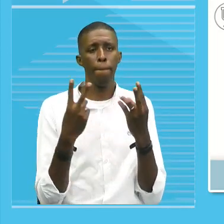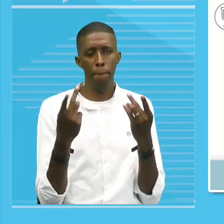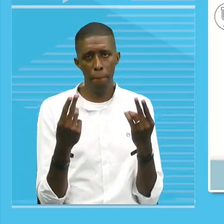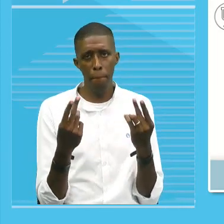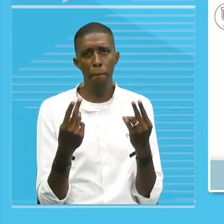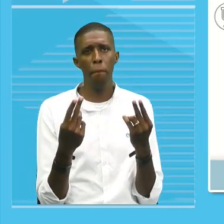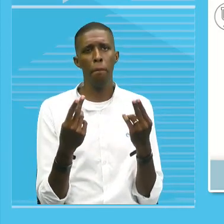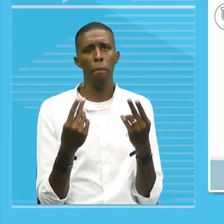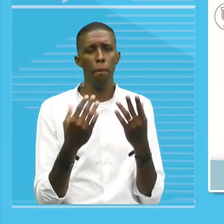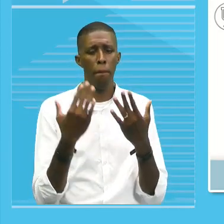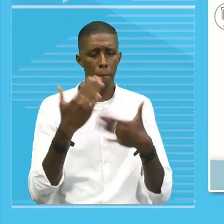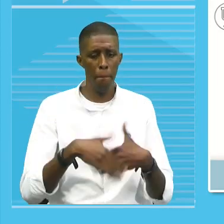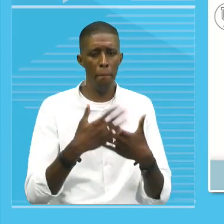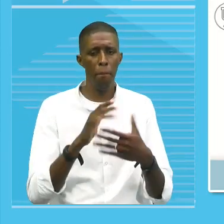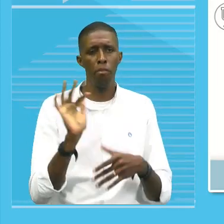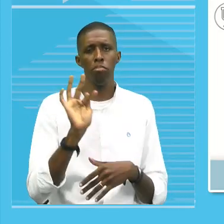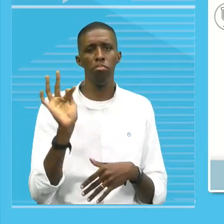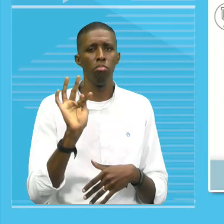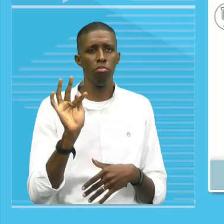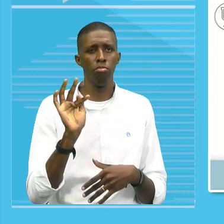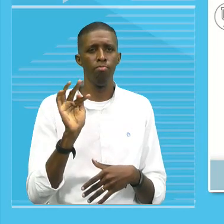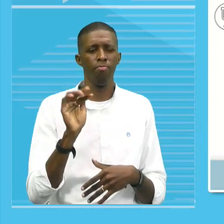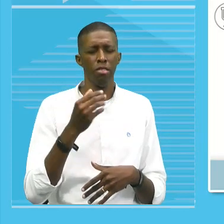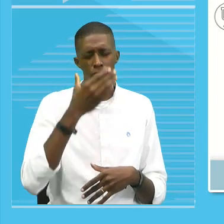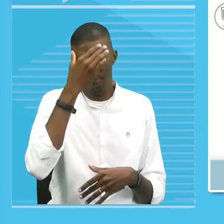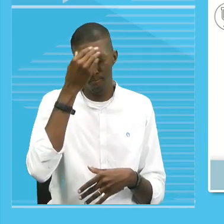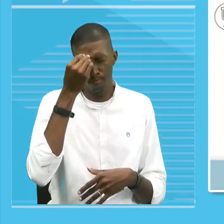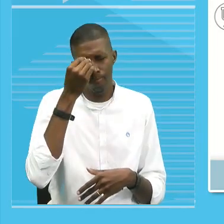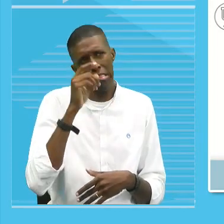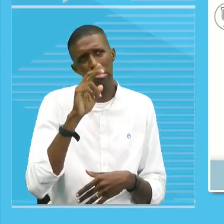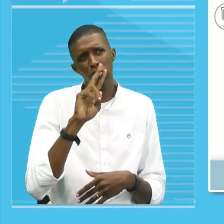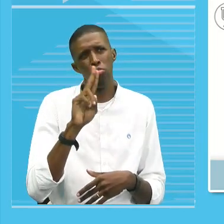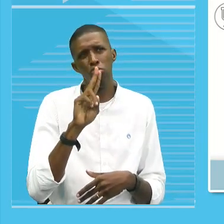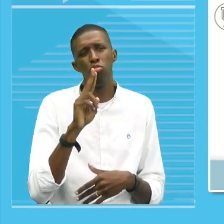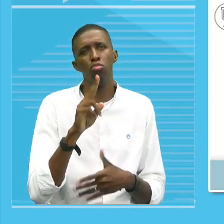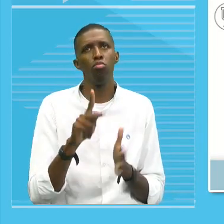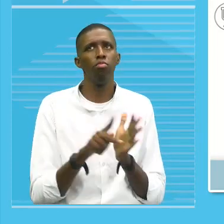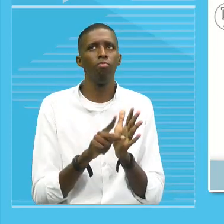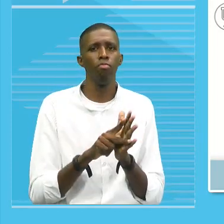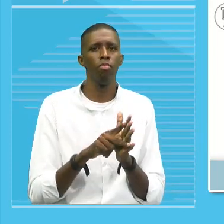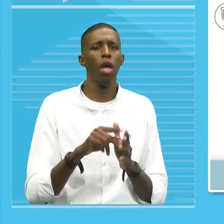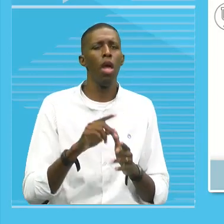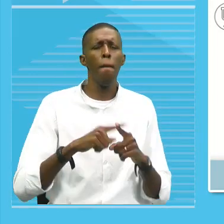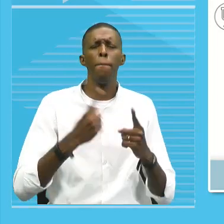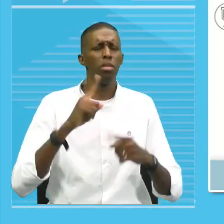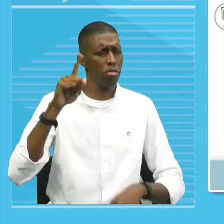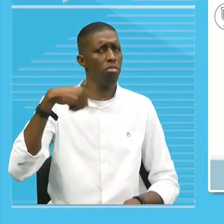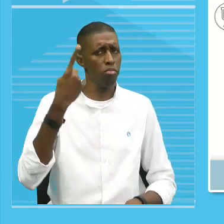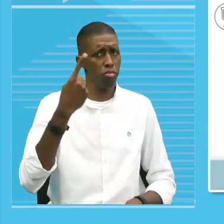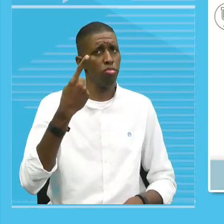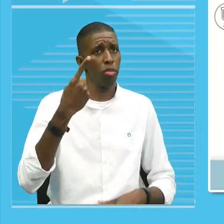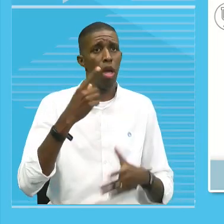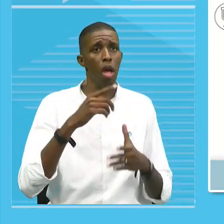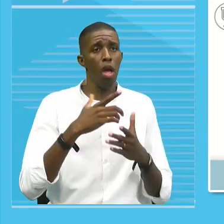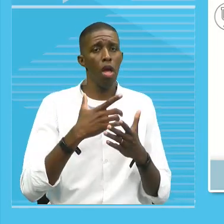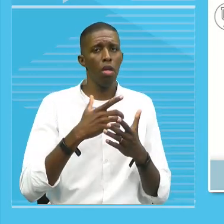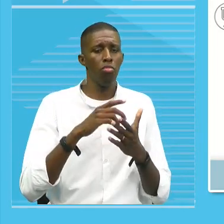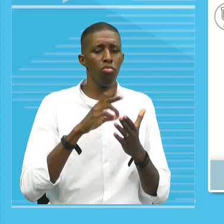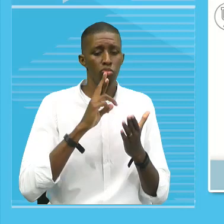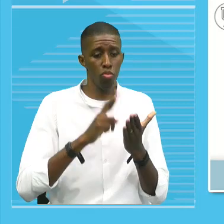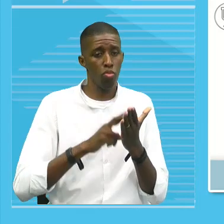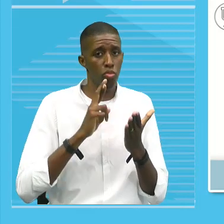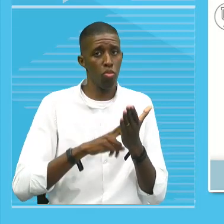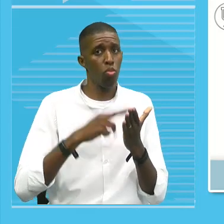um texto focar na questão 1 questão 2 depois a gente responde as outras vamos ver se a gente consegue responder as outras tá